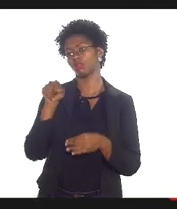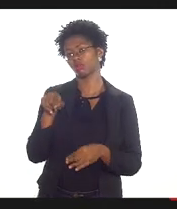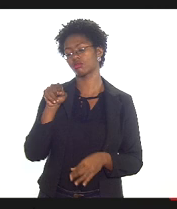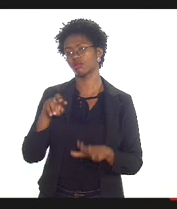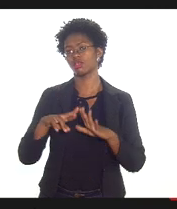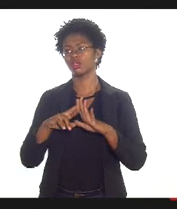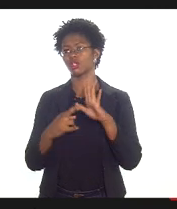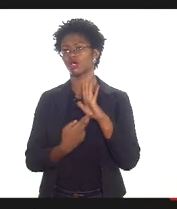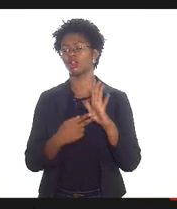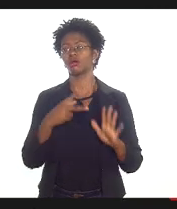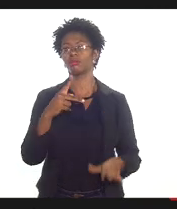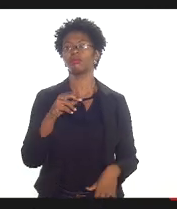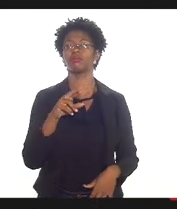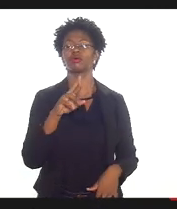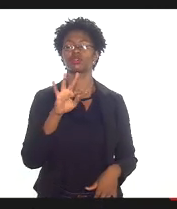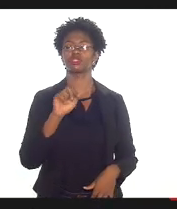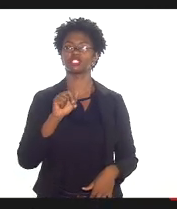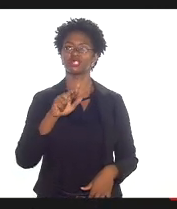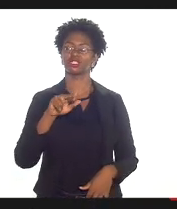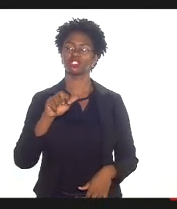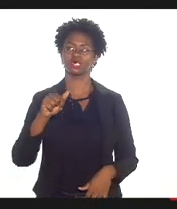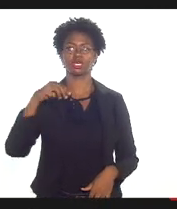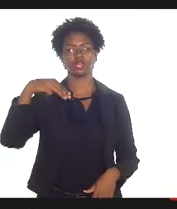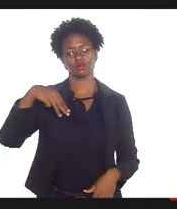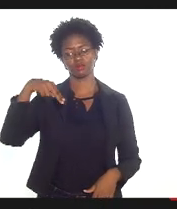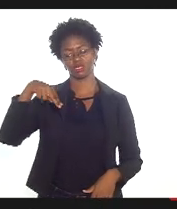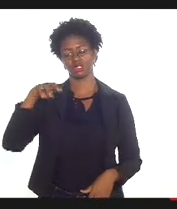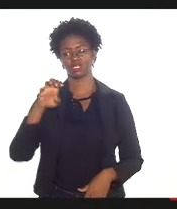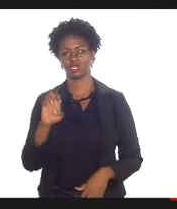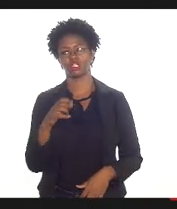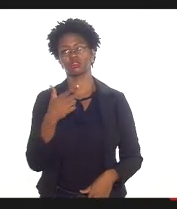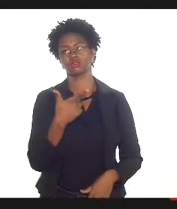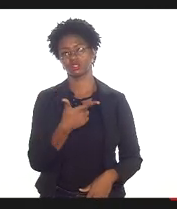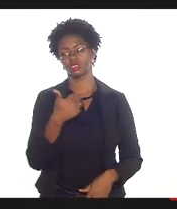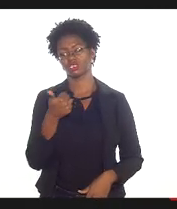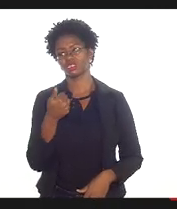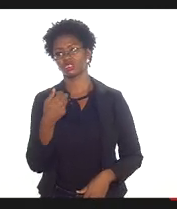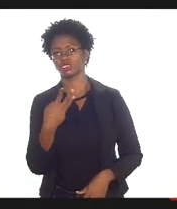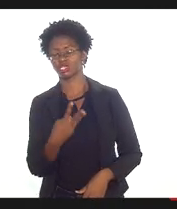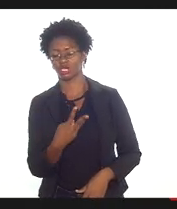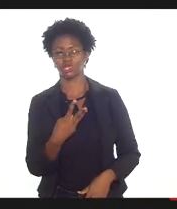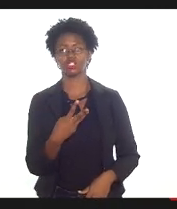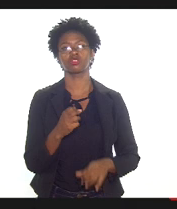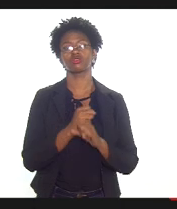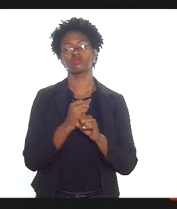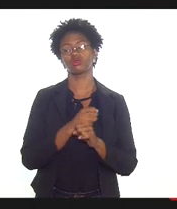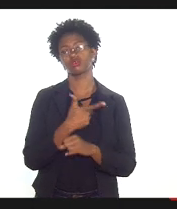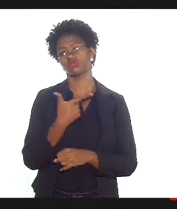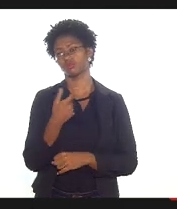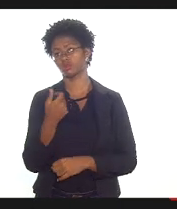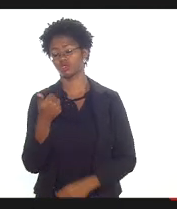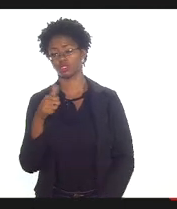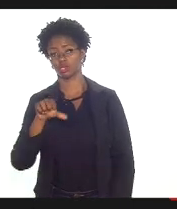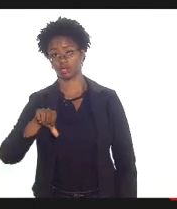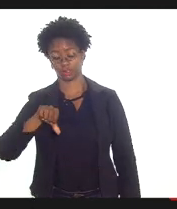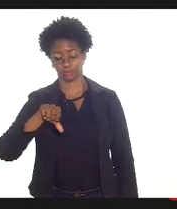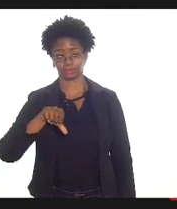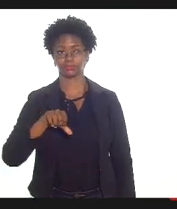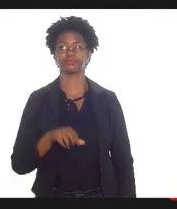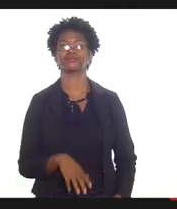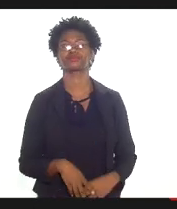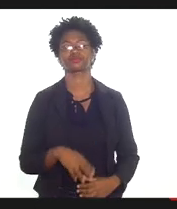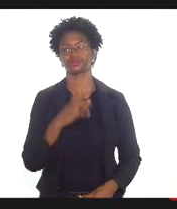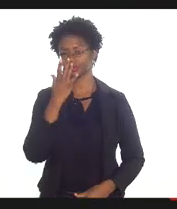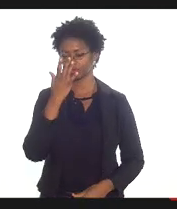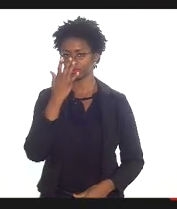da portaria MME número 213 de 19, que trata de valores